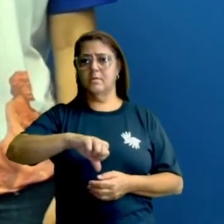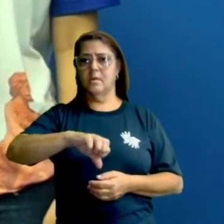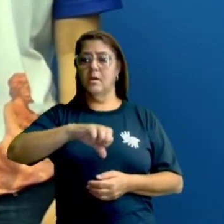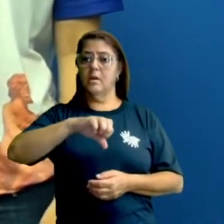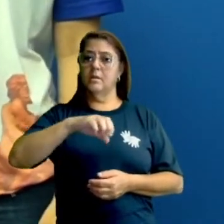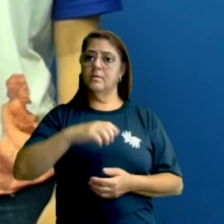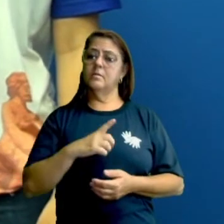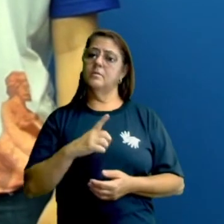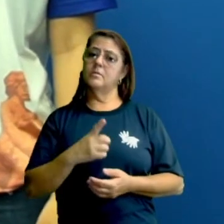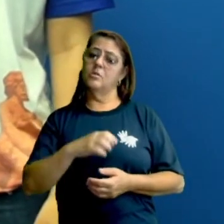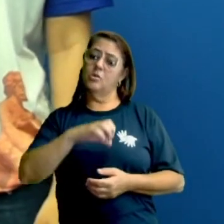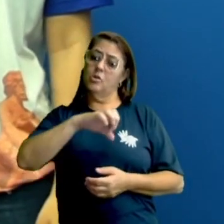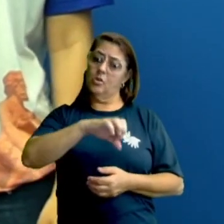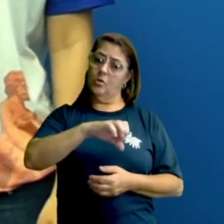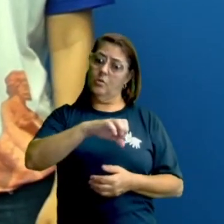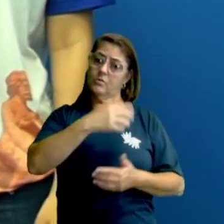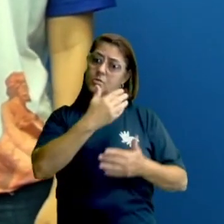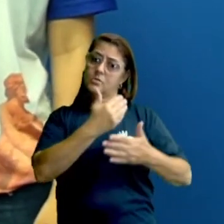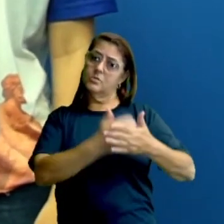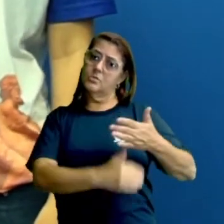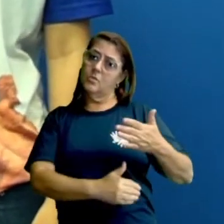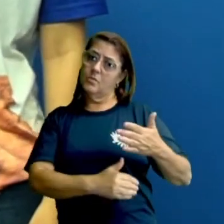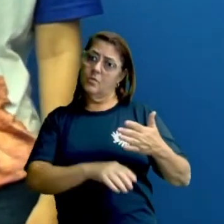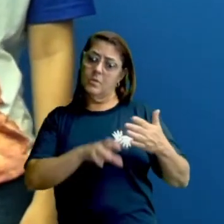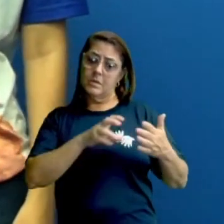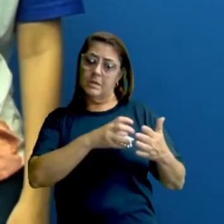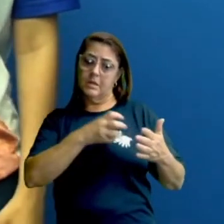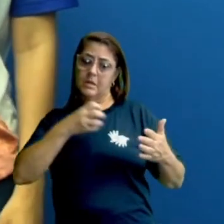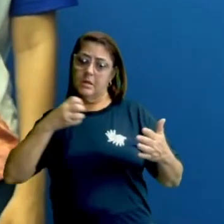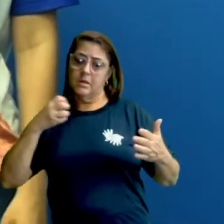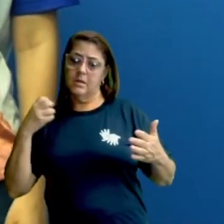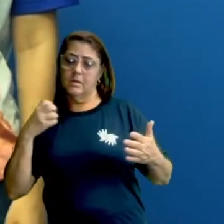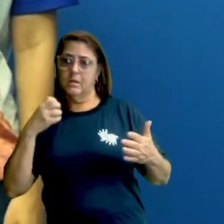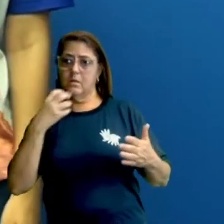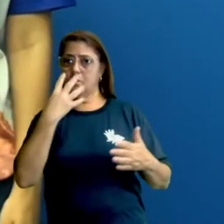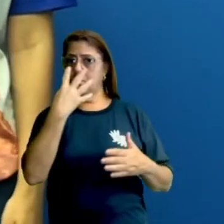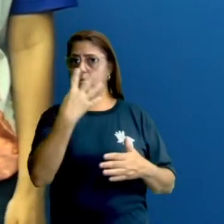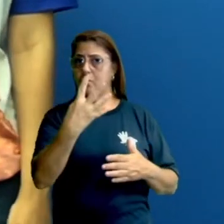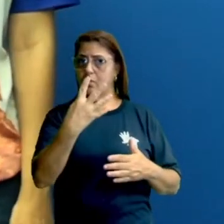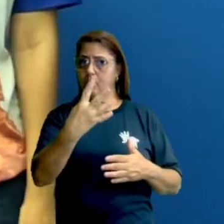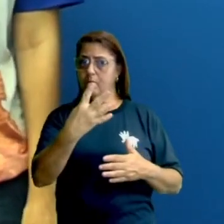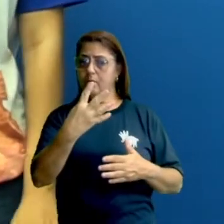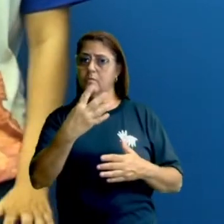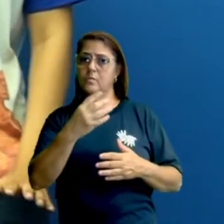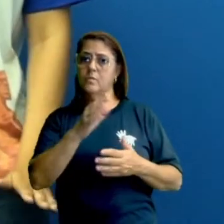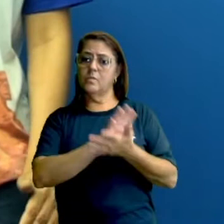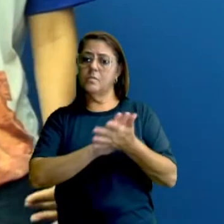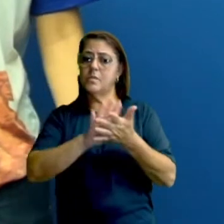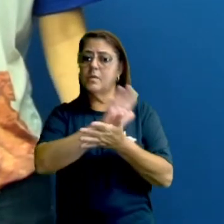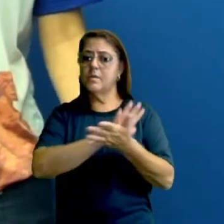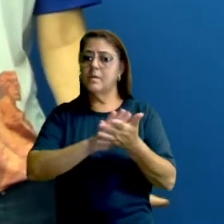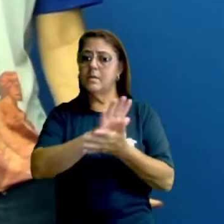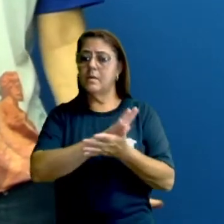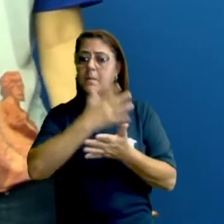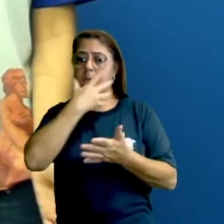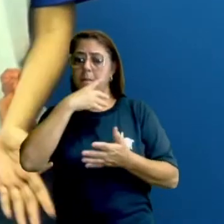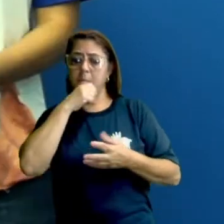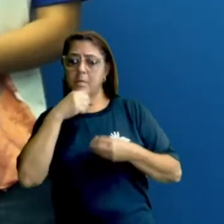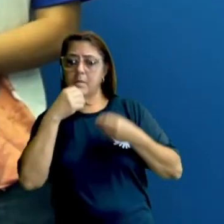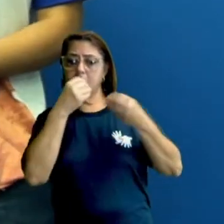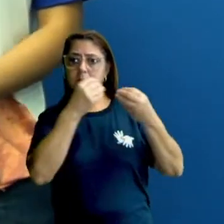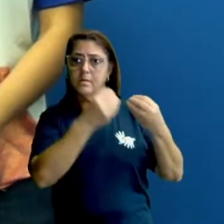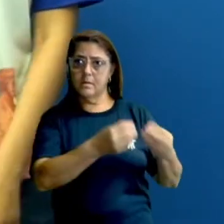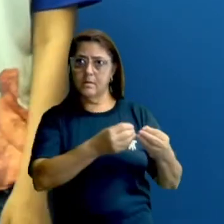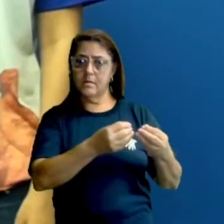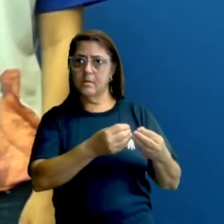9, que foi o que sobrou depois que a gente tirou os 4 brigadeiros que ela tinha ganhado do seu pai.